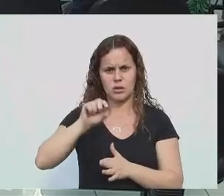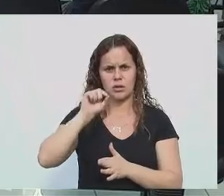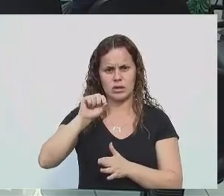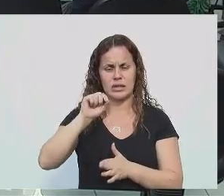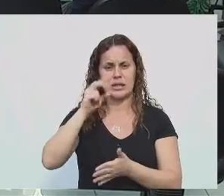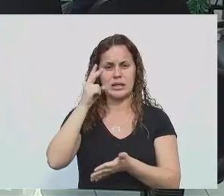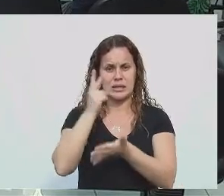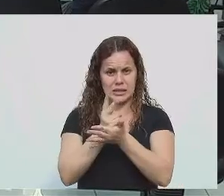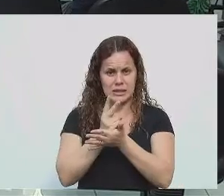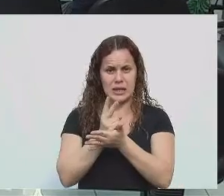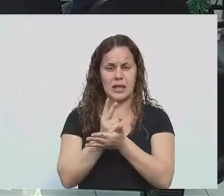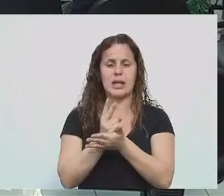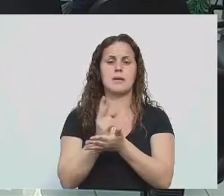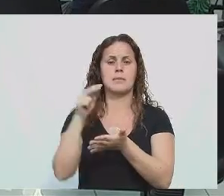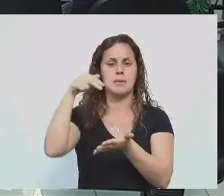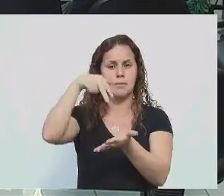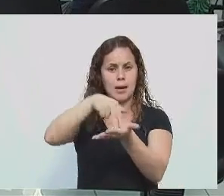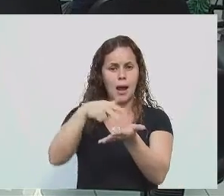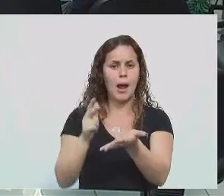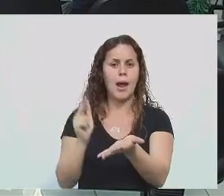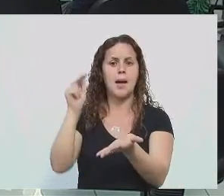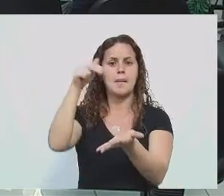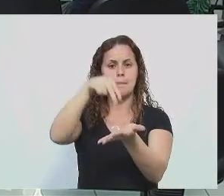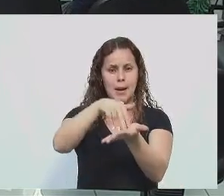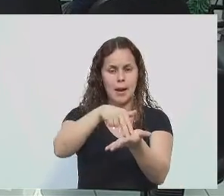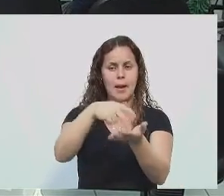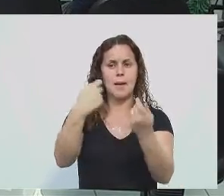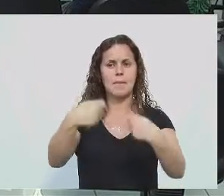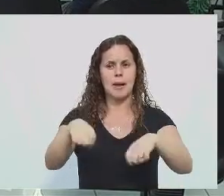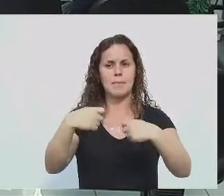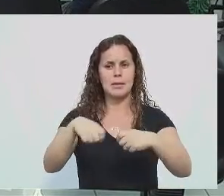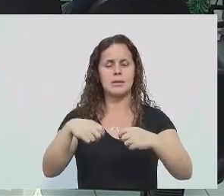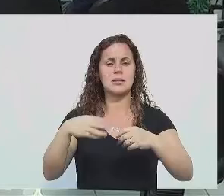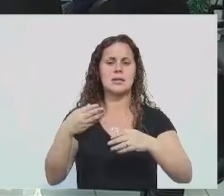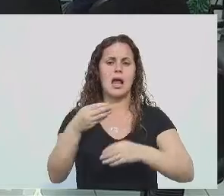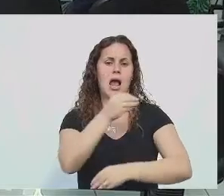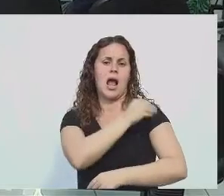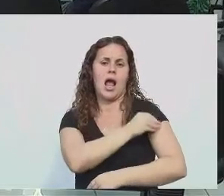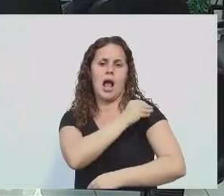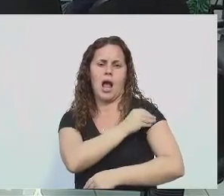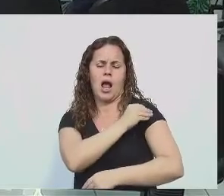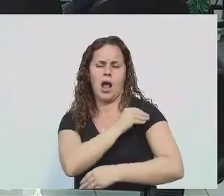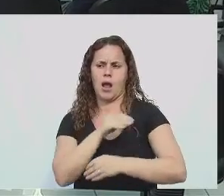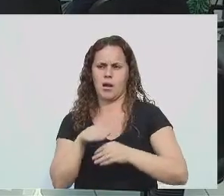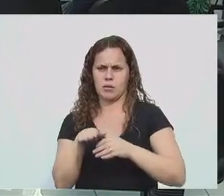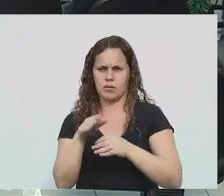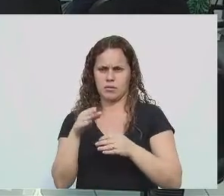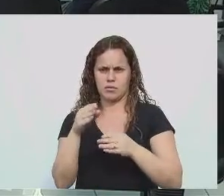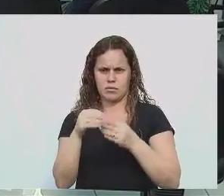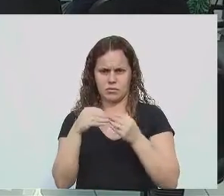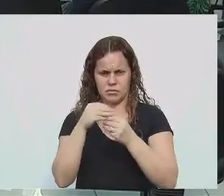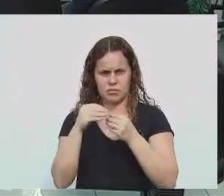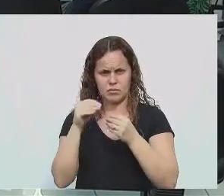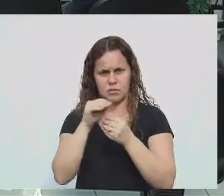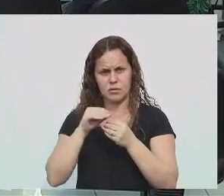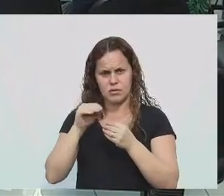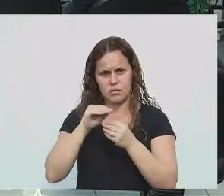toda vez usar o microfone ali, vai ter que estar fazendo higienização. Aí o senhor que